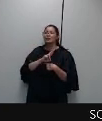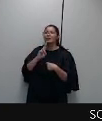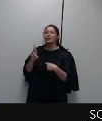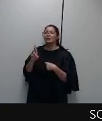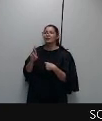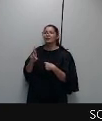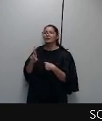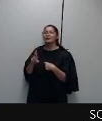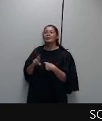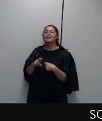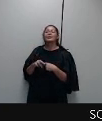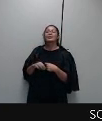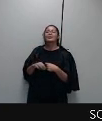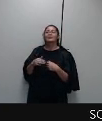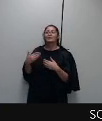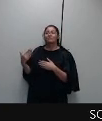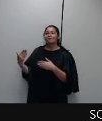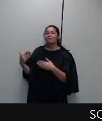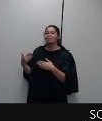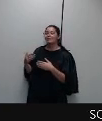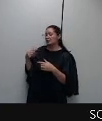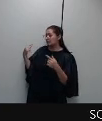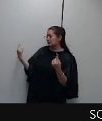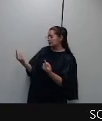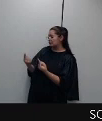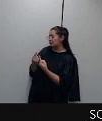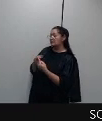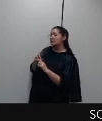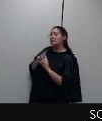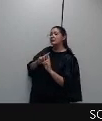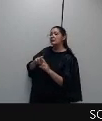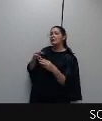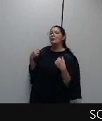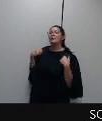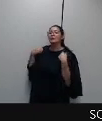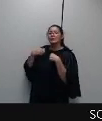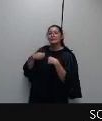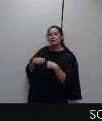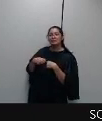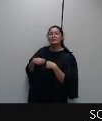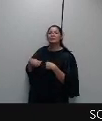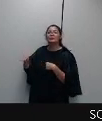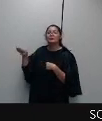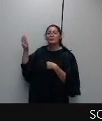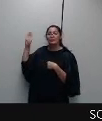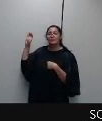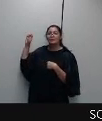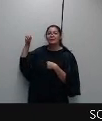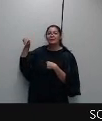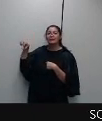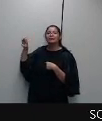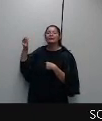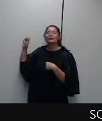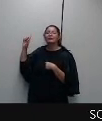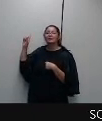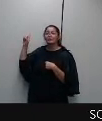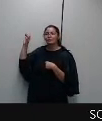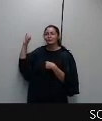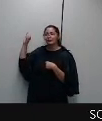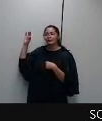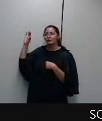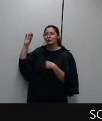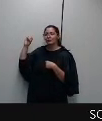Quina lavá-la para o acórdão o ministro Benedito Gonçalves vamos agora então para o